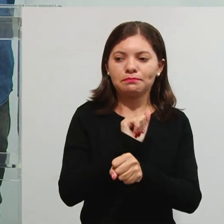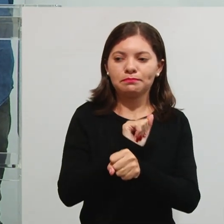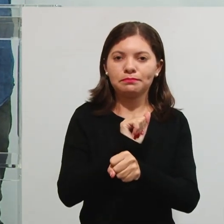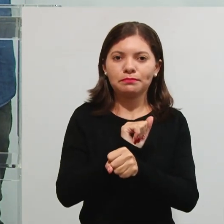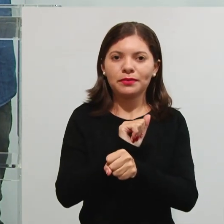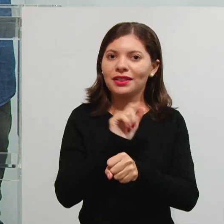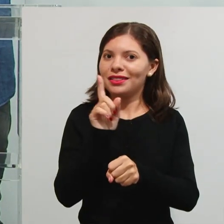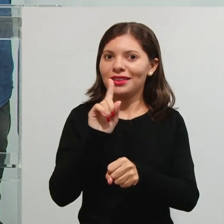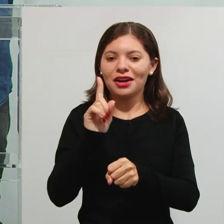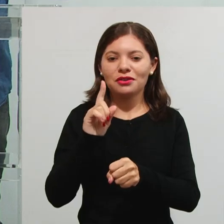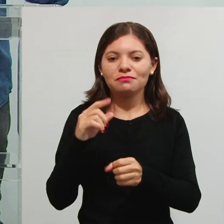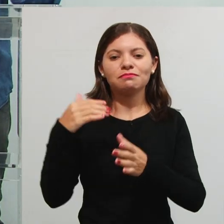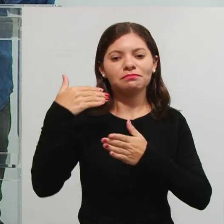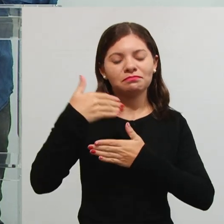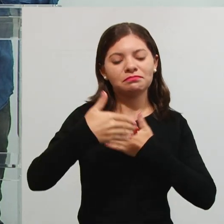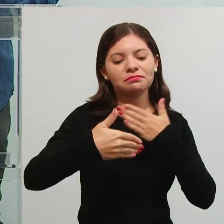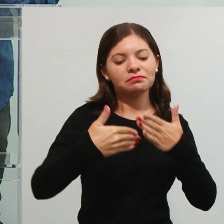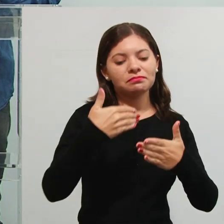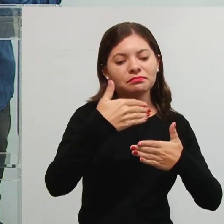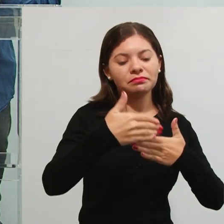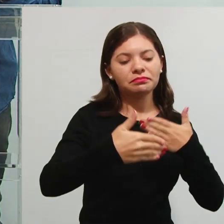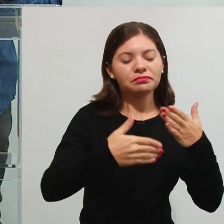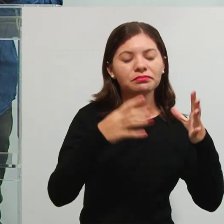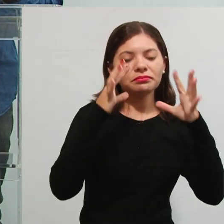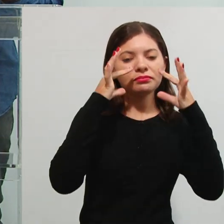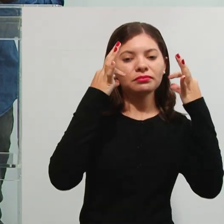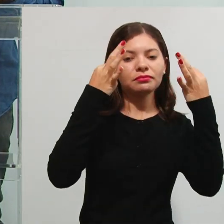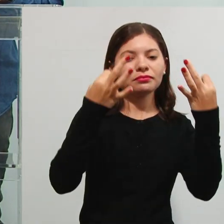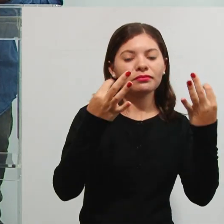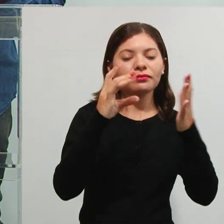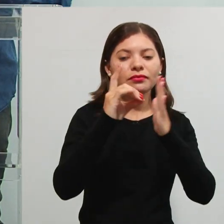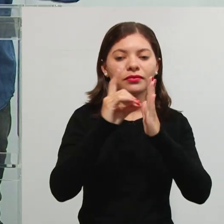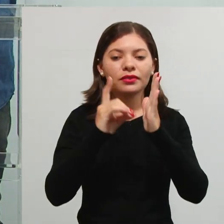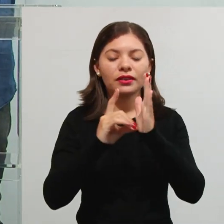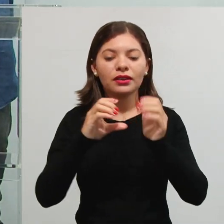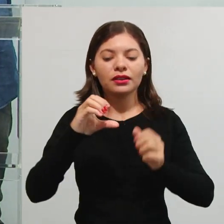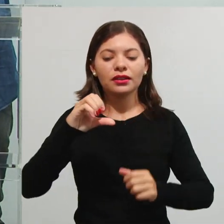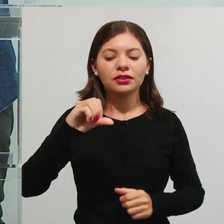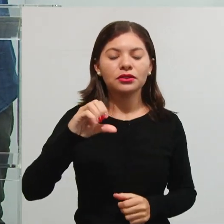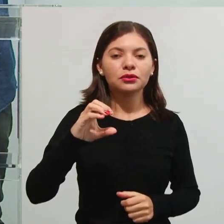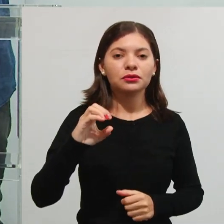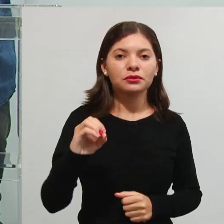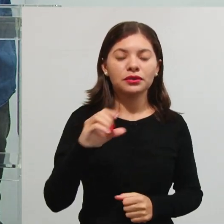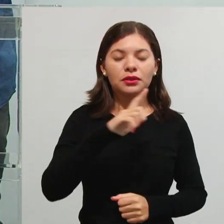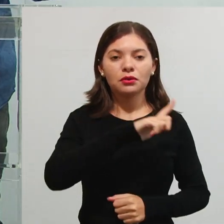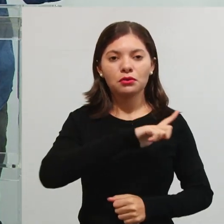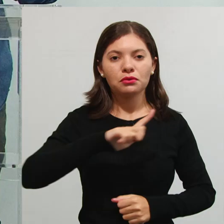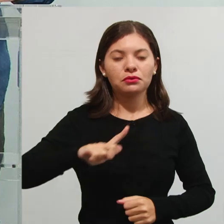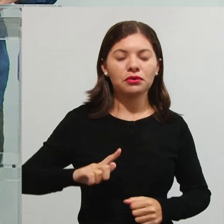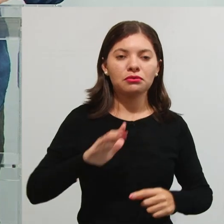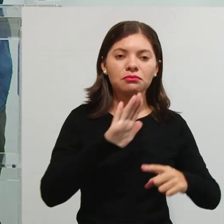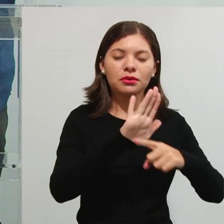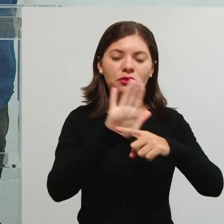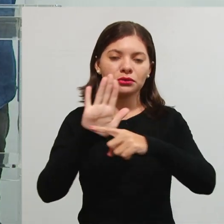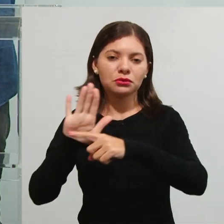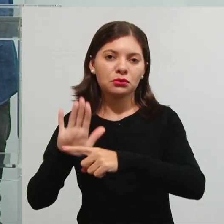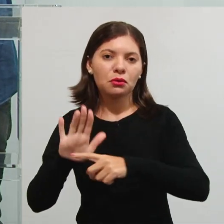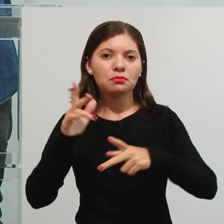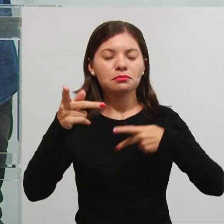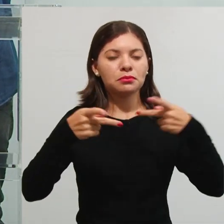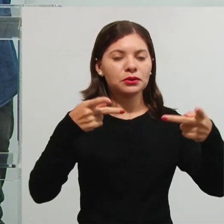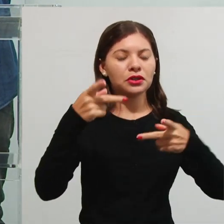esteve em movimento, com uma atenção especial a partir da década de 90, e o governo foi fornecendo programas,